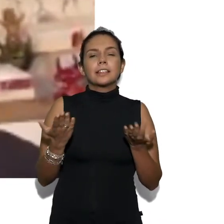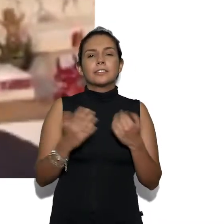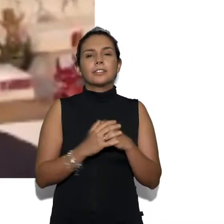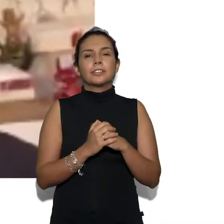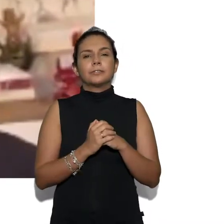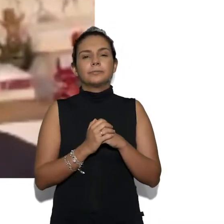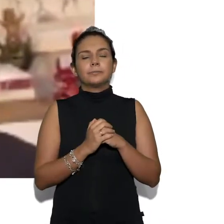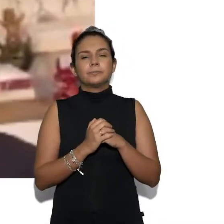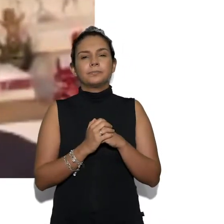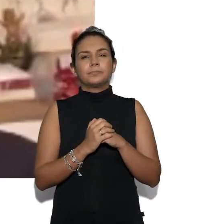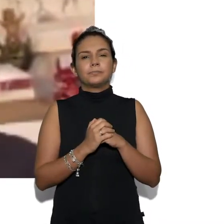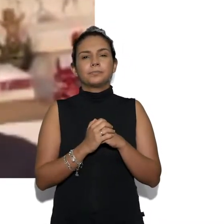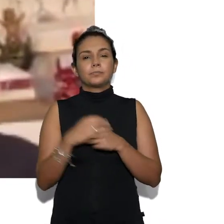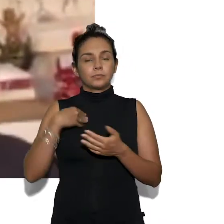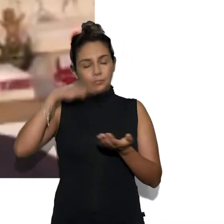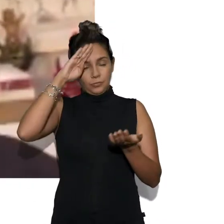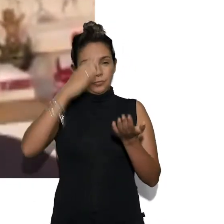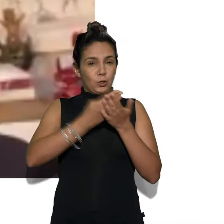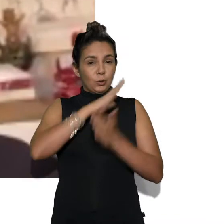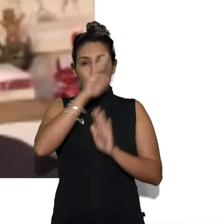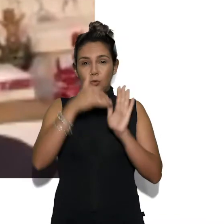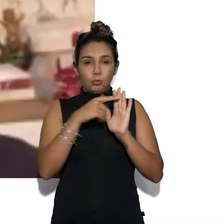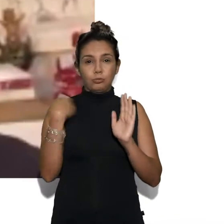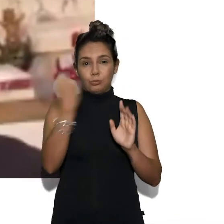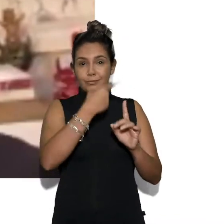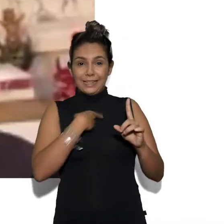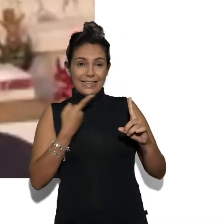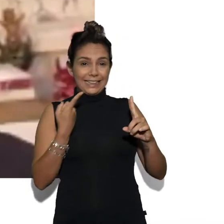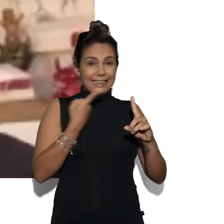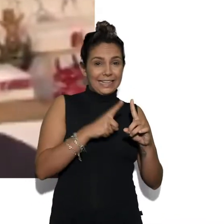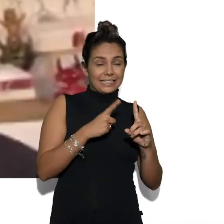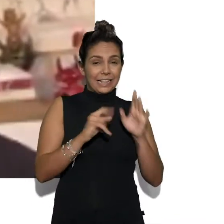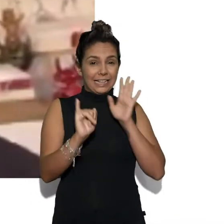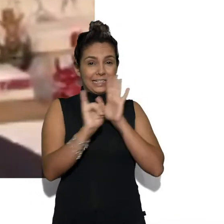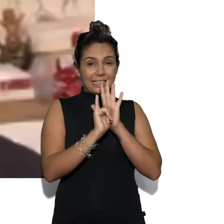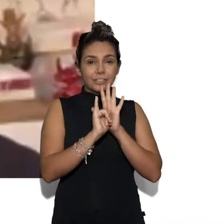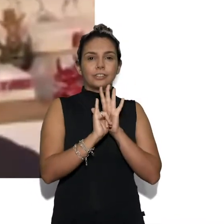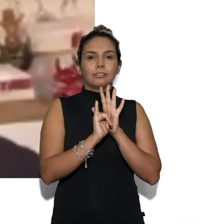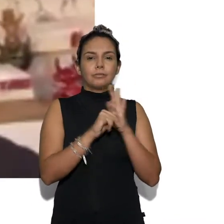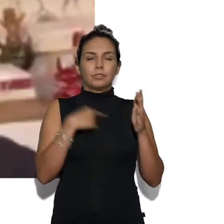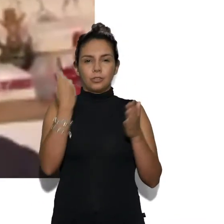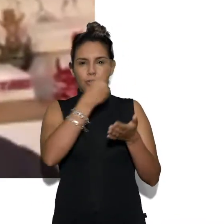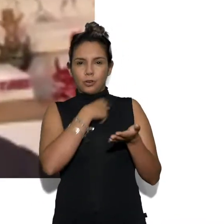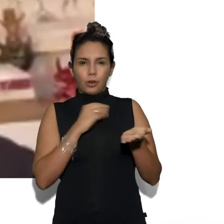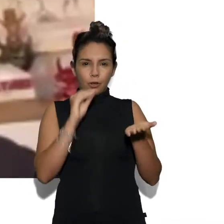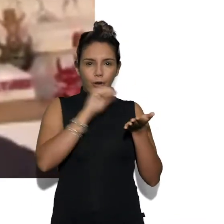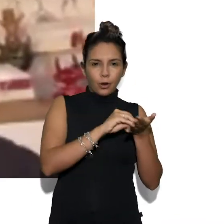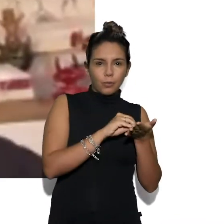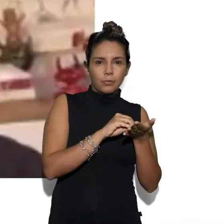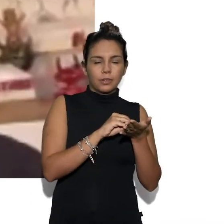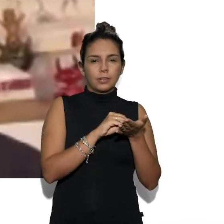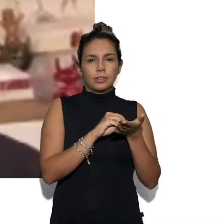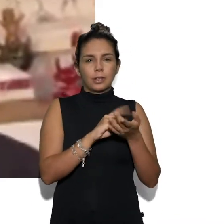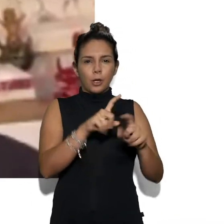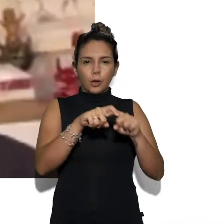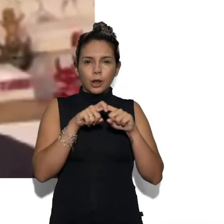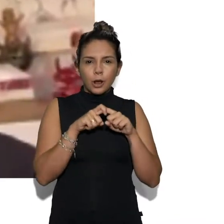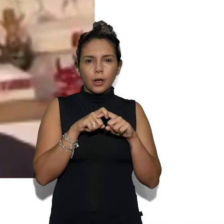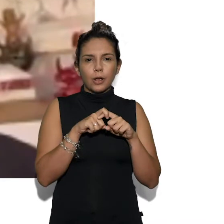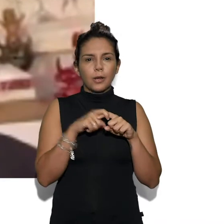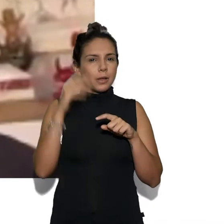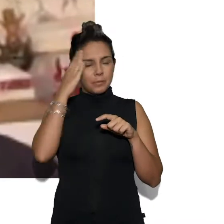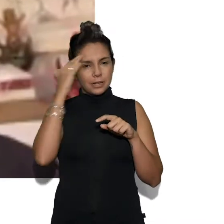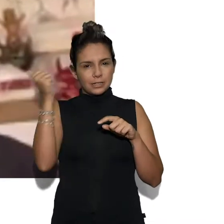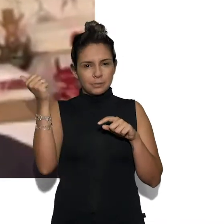é? Eu creio que todos nós fomos desafiados, sobretudo na identidade. Nós colocamos-nos em causa para